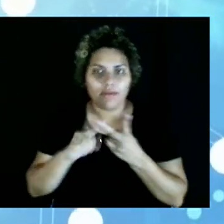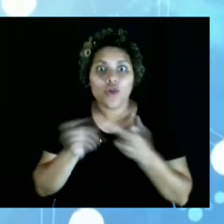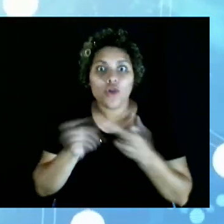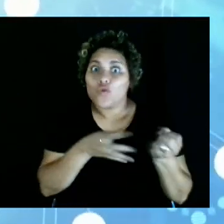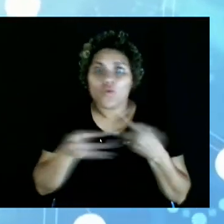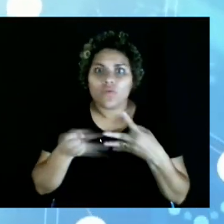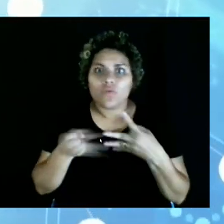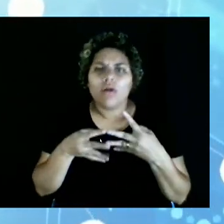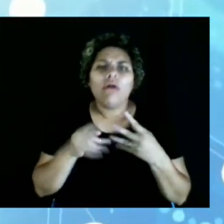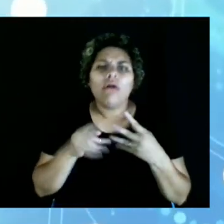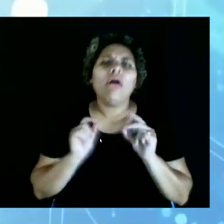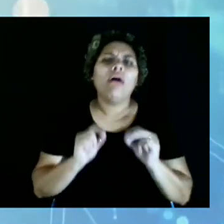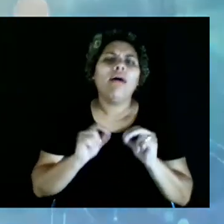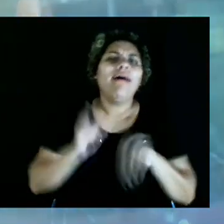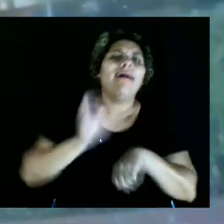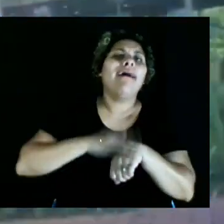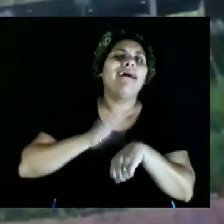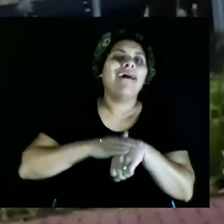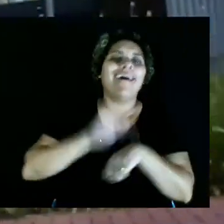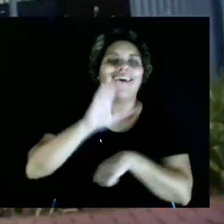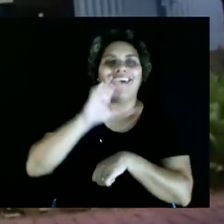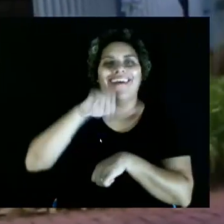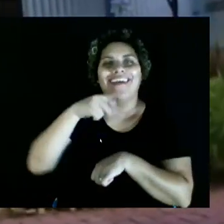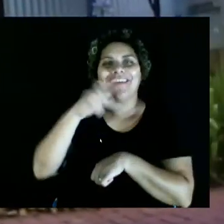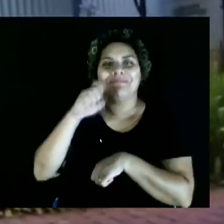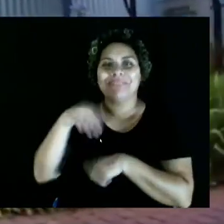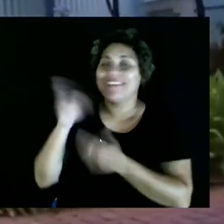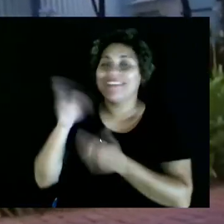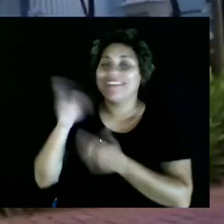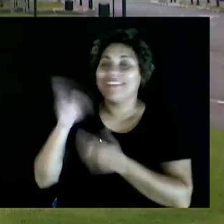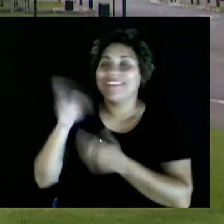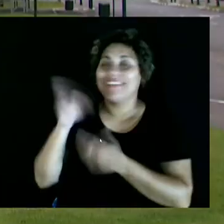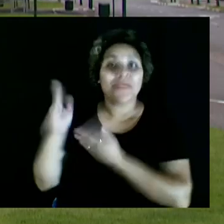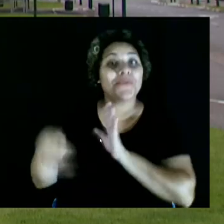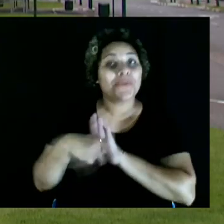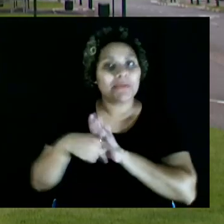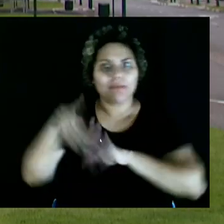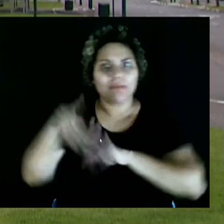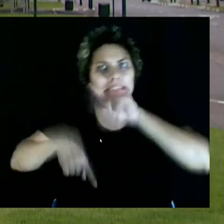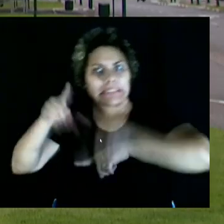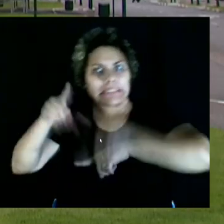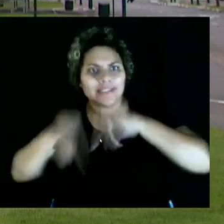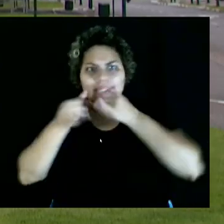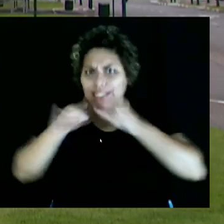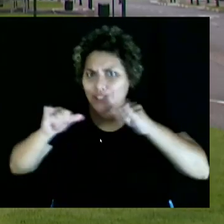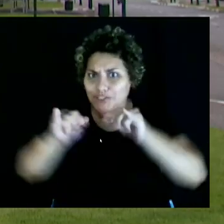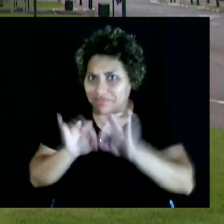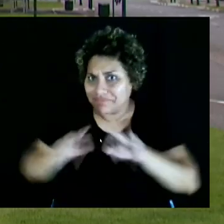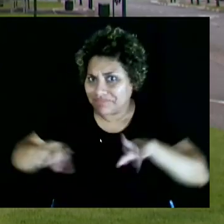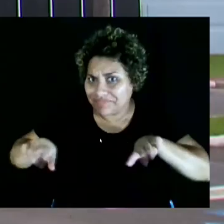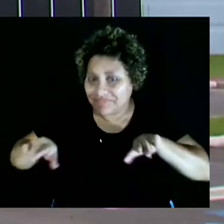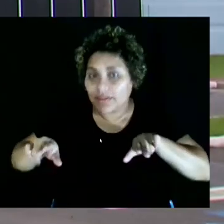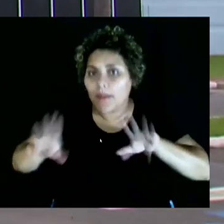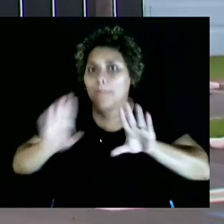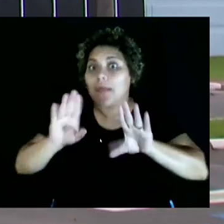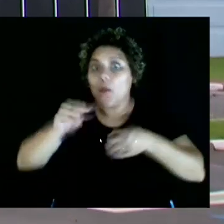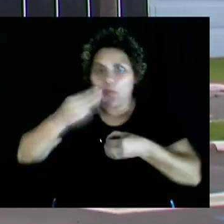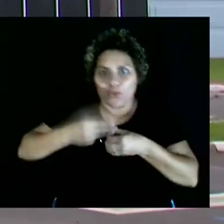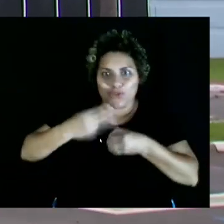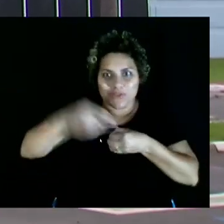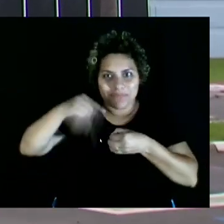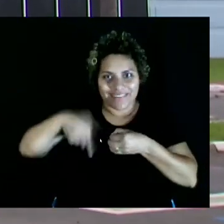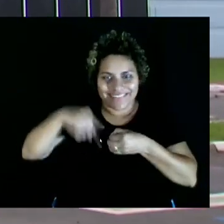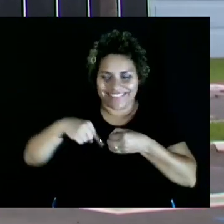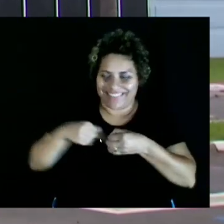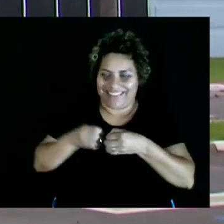Centro Nacional de Pesquisa em Energia e Materiais. Mas, agora o município do interior de São Paulo vem ganhando destaque